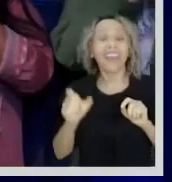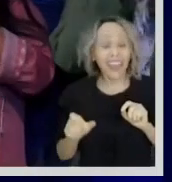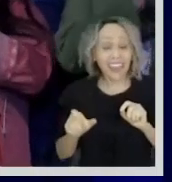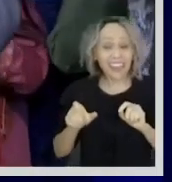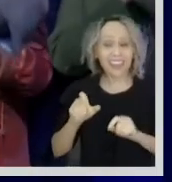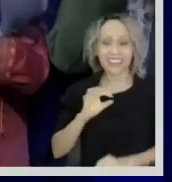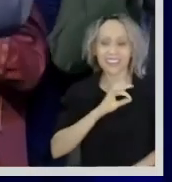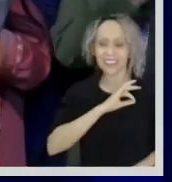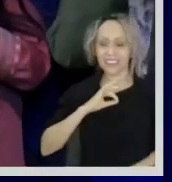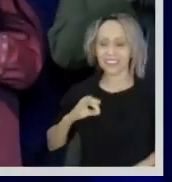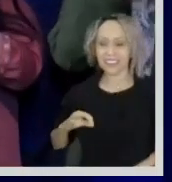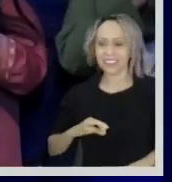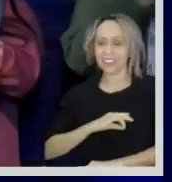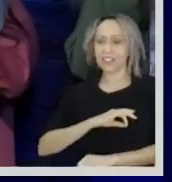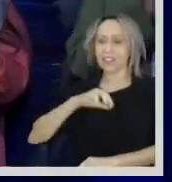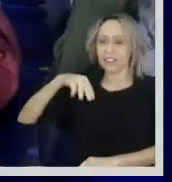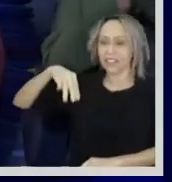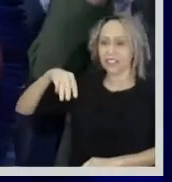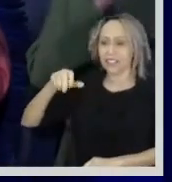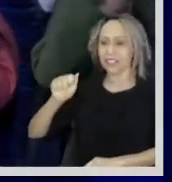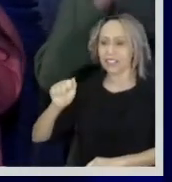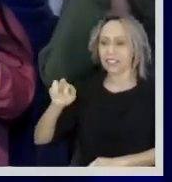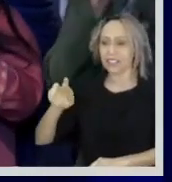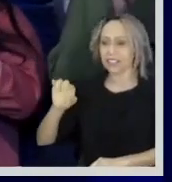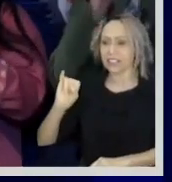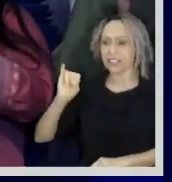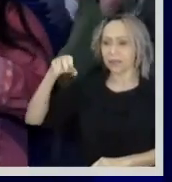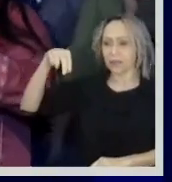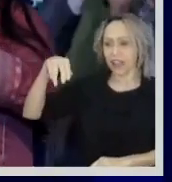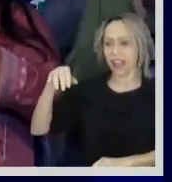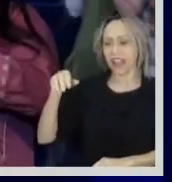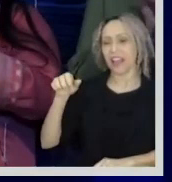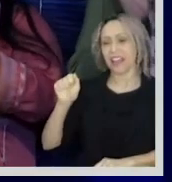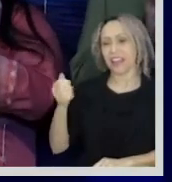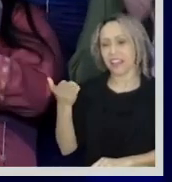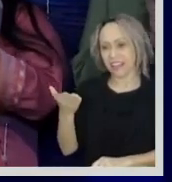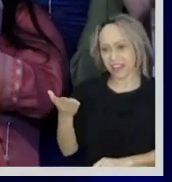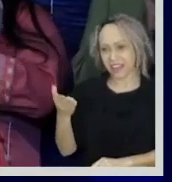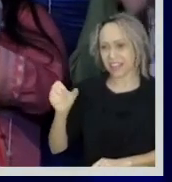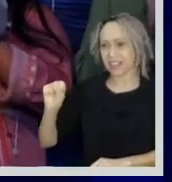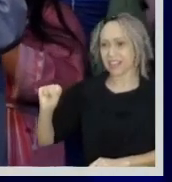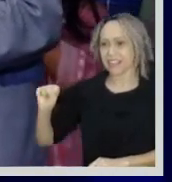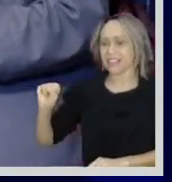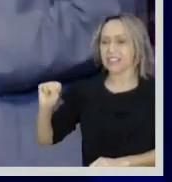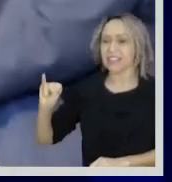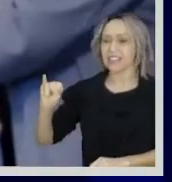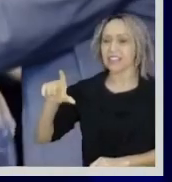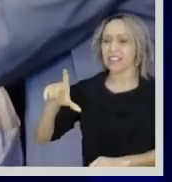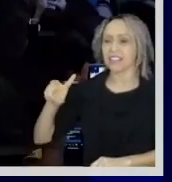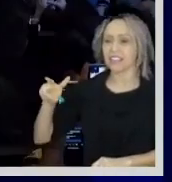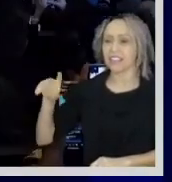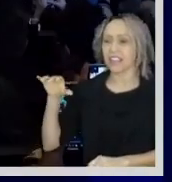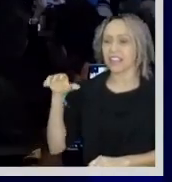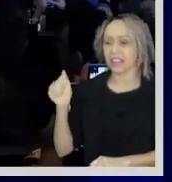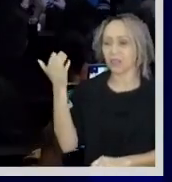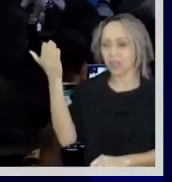imaginar, quando a Dani se assustou aqui com a possibilidade da Simone Tebet daqui a algum tempo ser opositora, lembrou do Alckmin, falei, hoje, que é aliado do Lula,